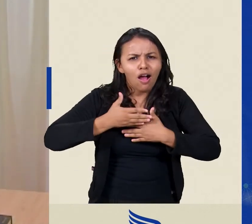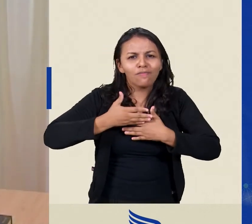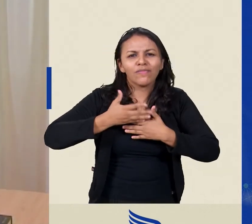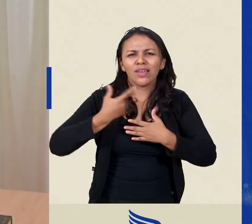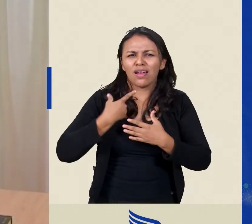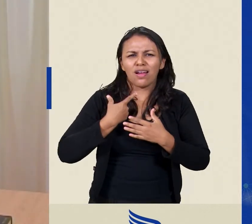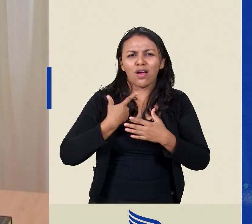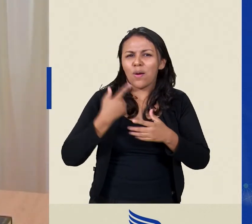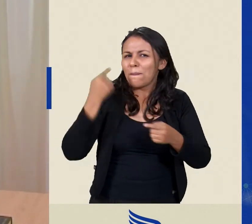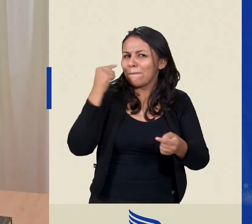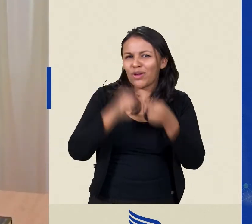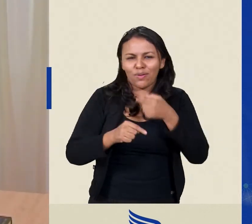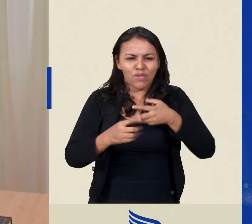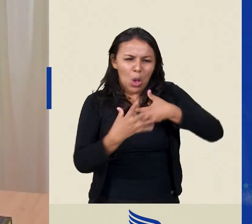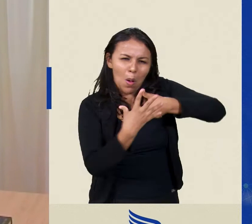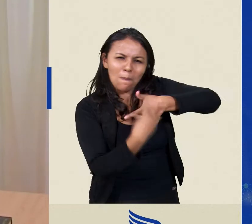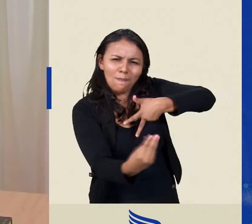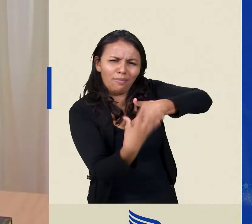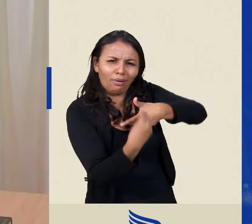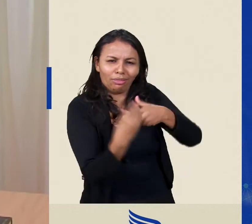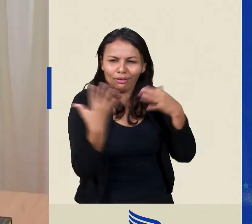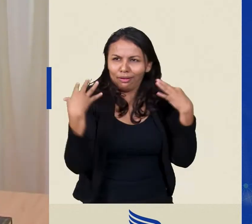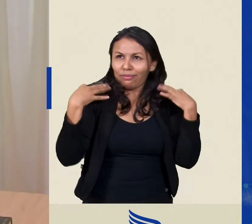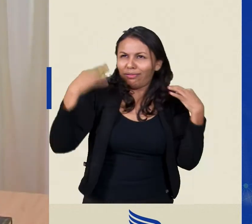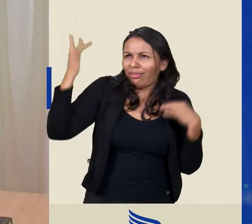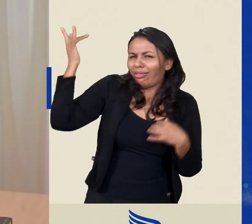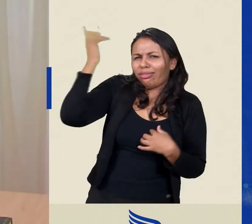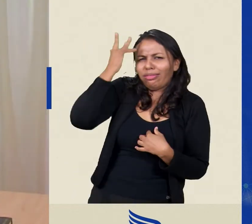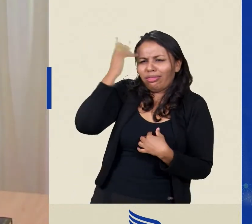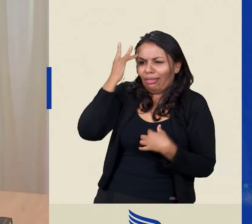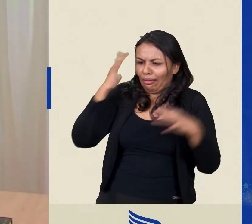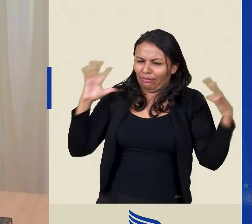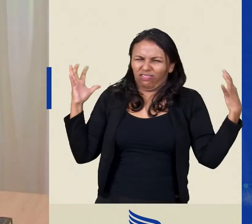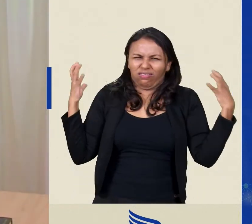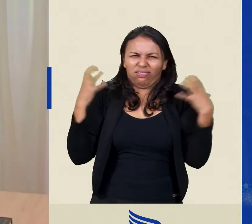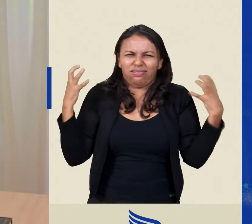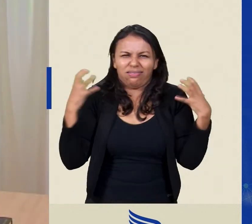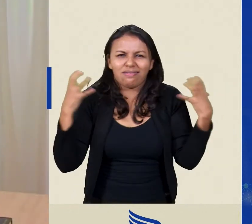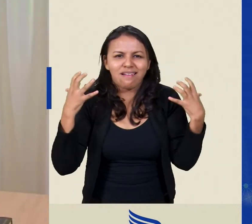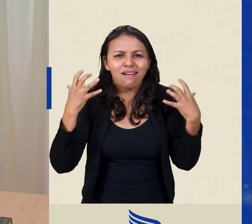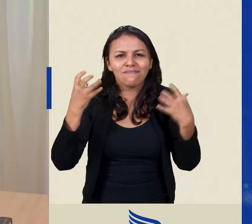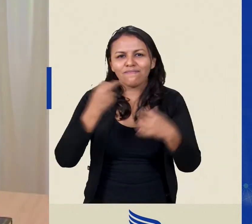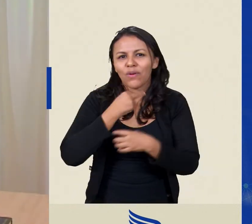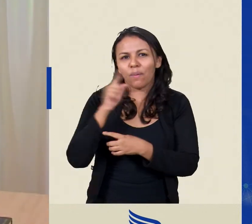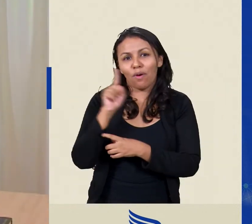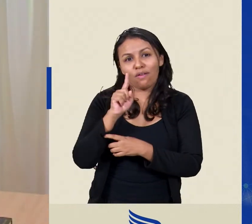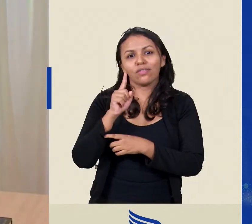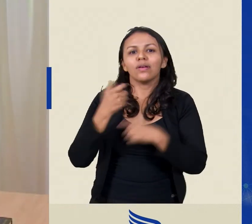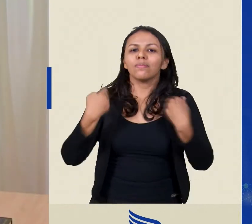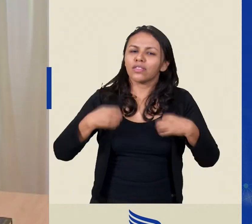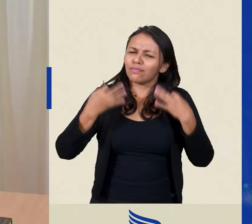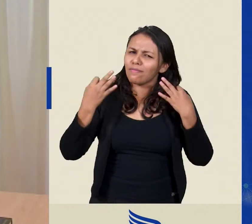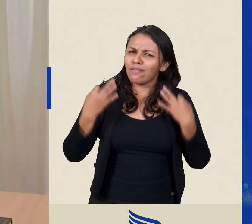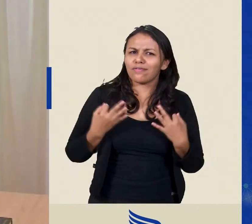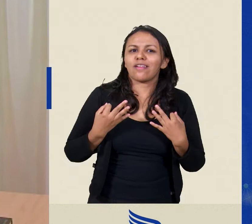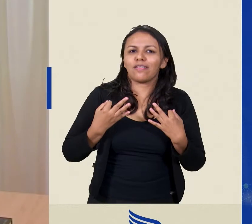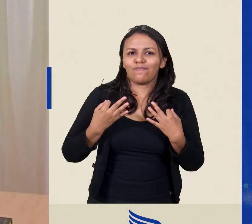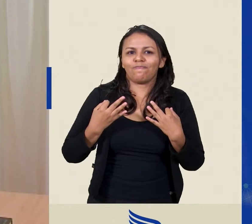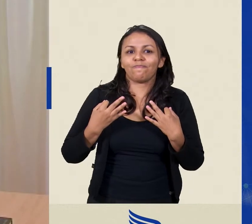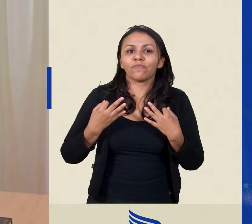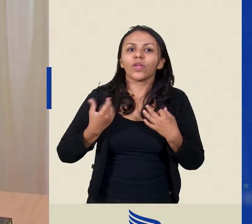modas e costumes extravagantes e sem modéstia tanto para os homens como para as